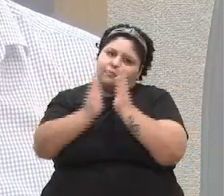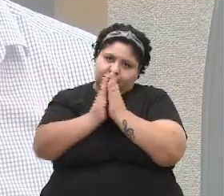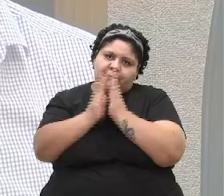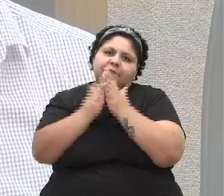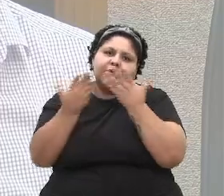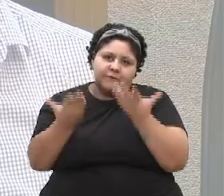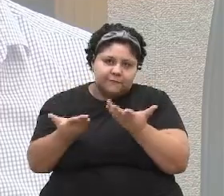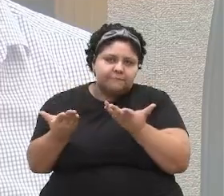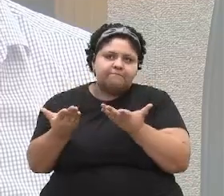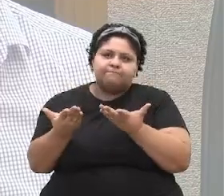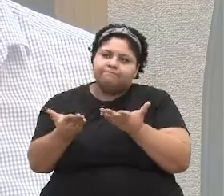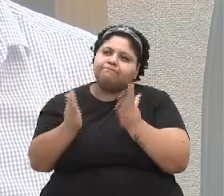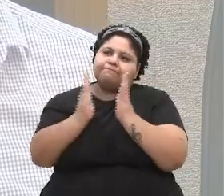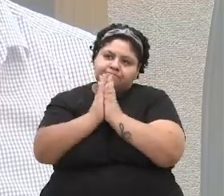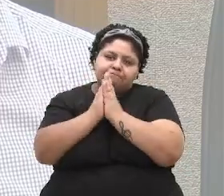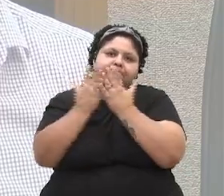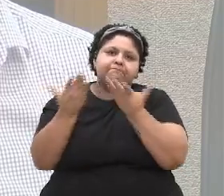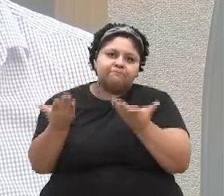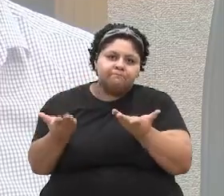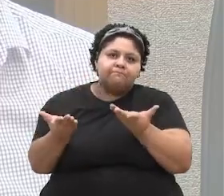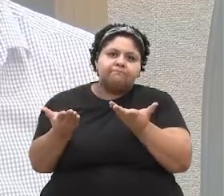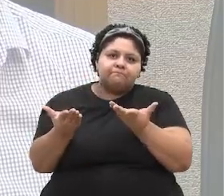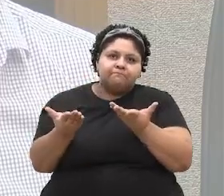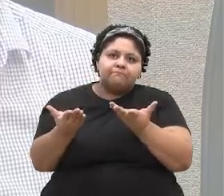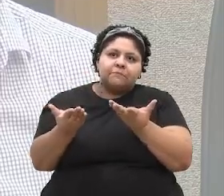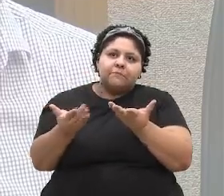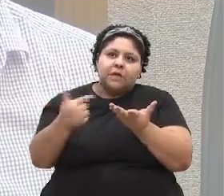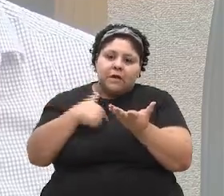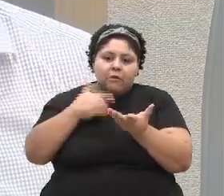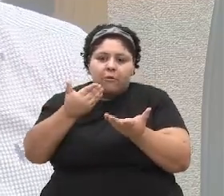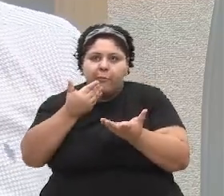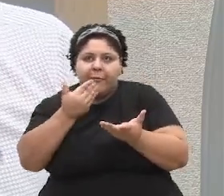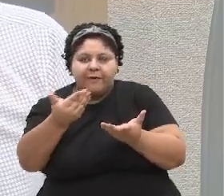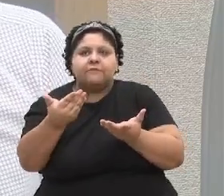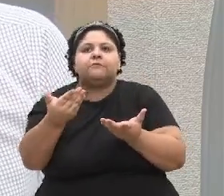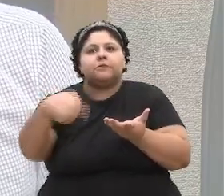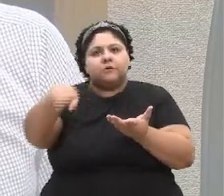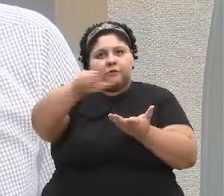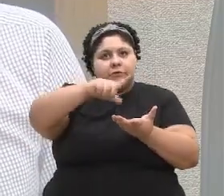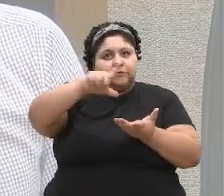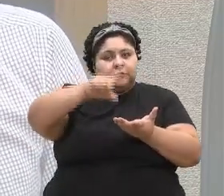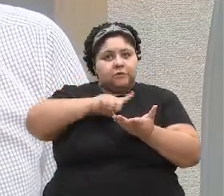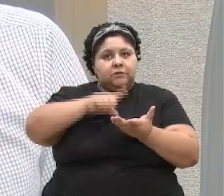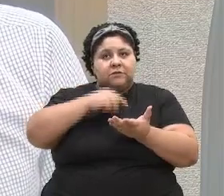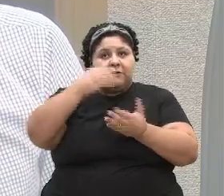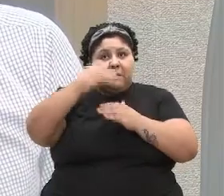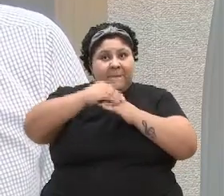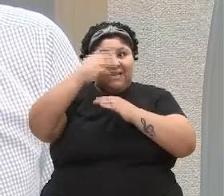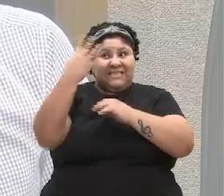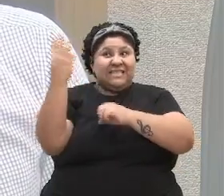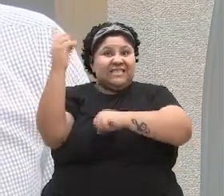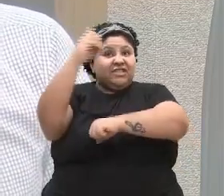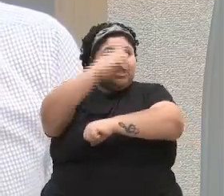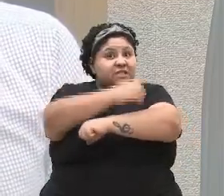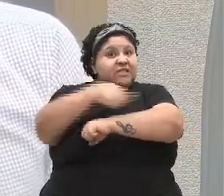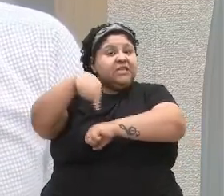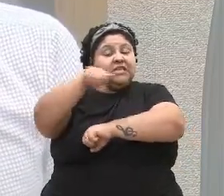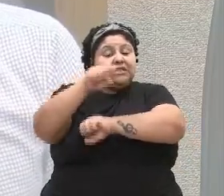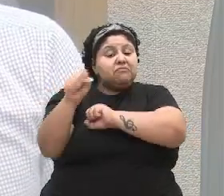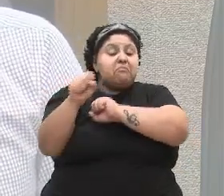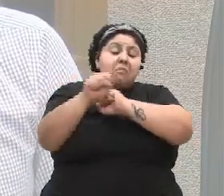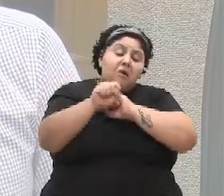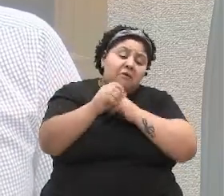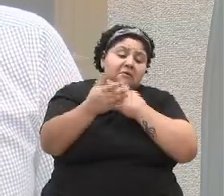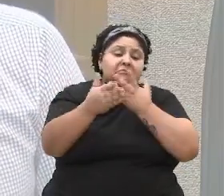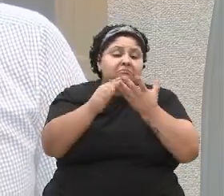né? Por favor. Então, eu peço que a gente tenha mais 3 dias para que a gente possa,